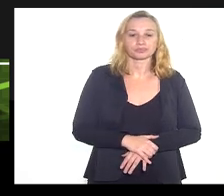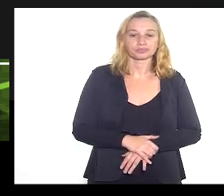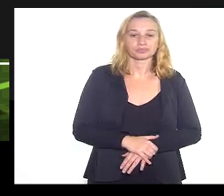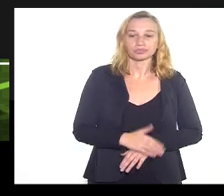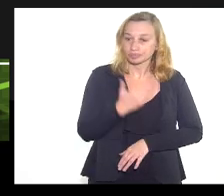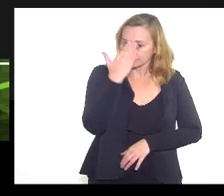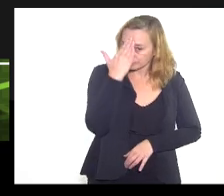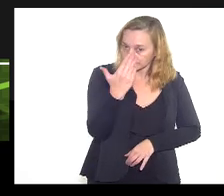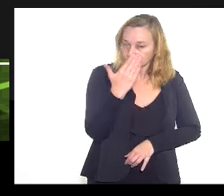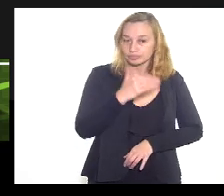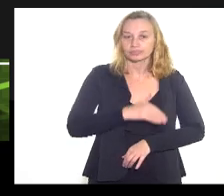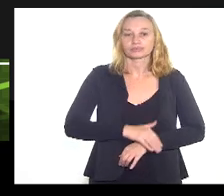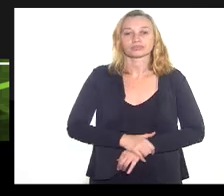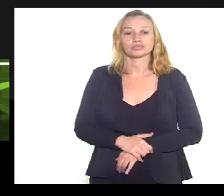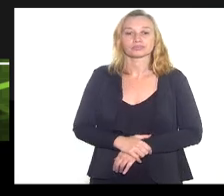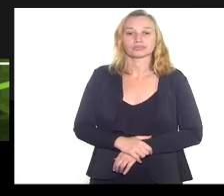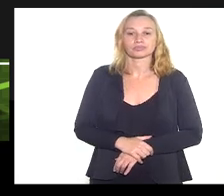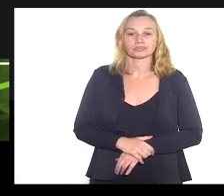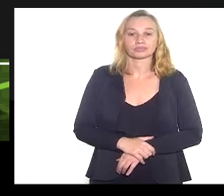agradecer